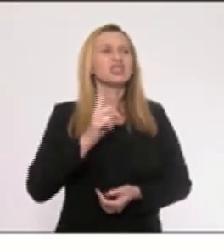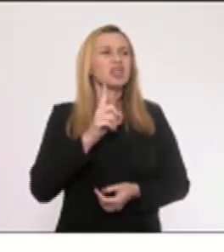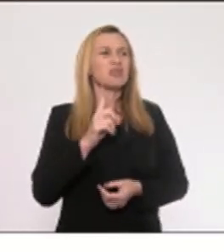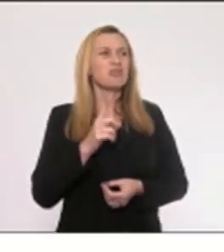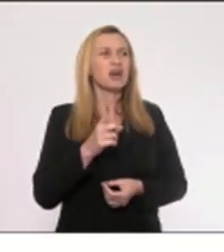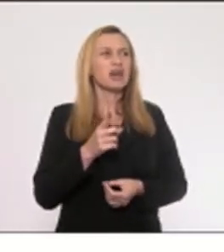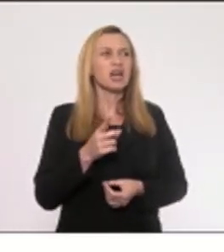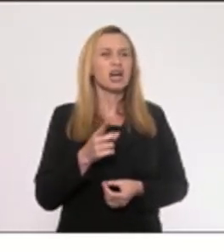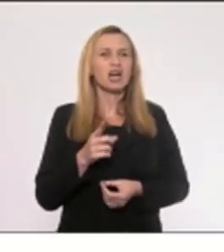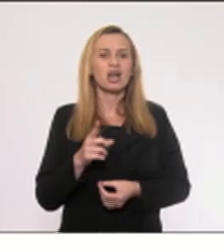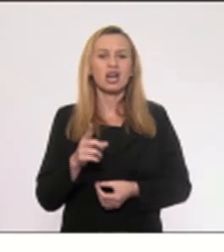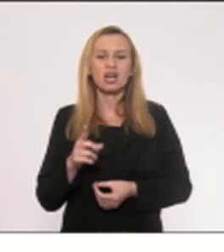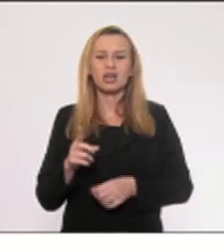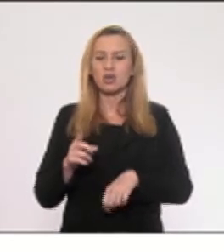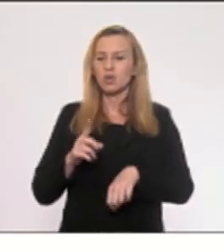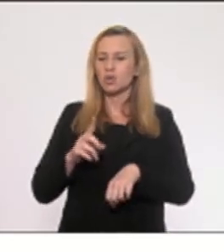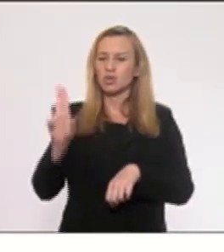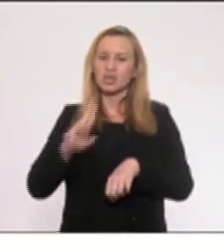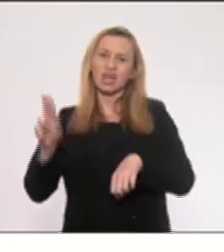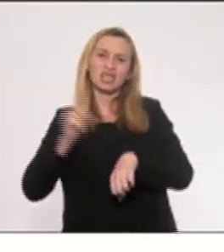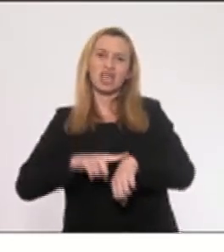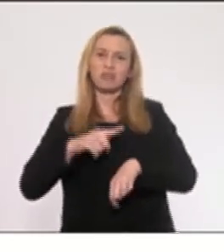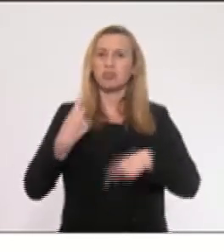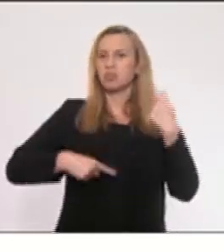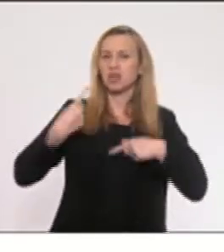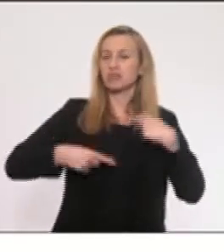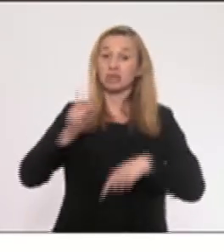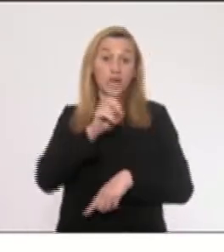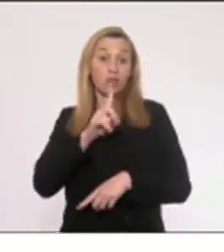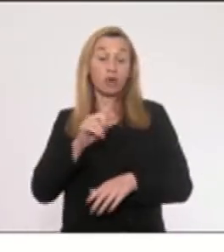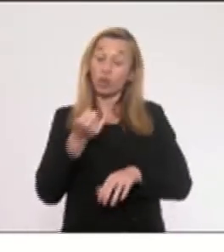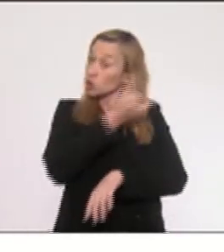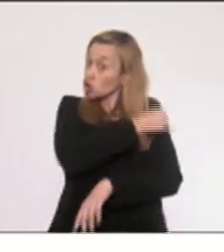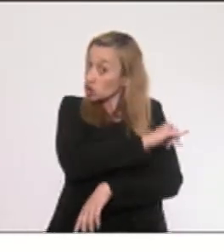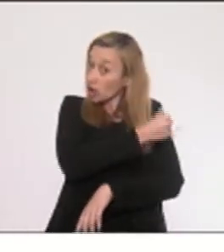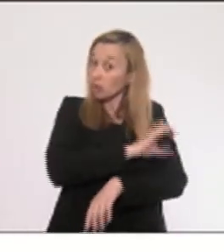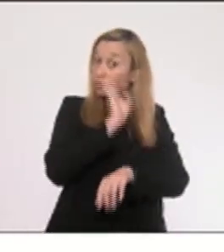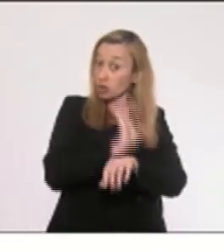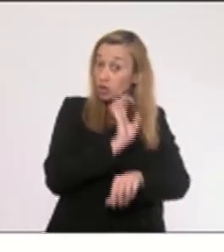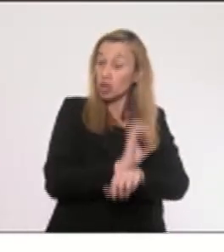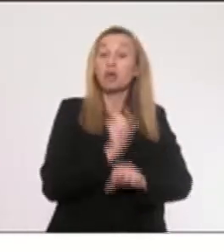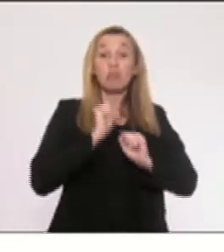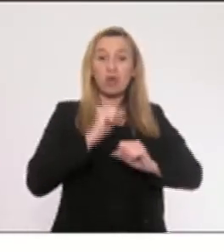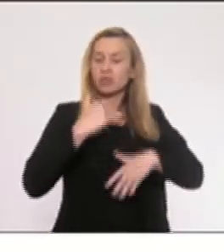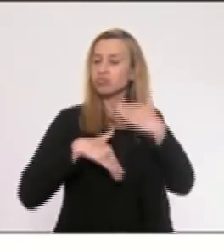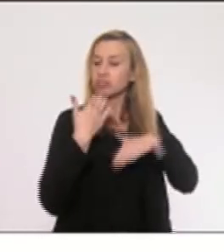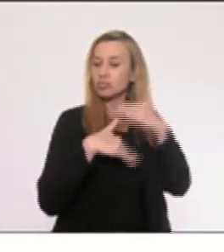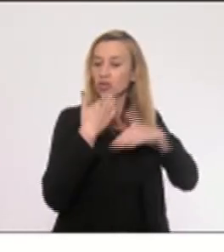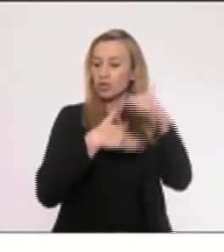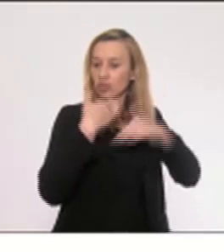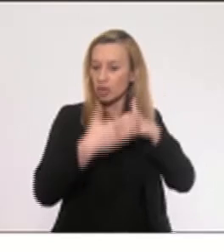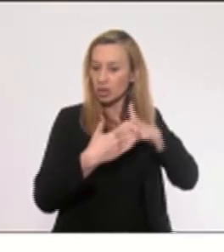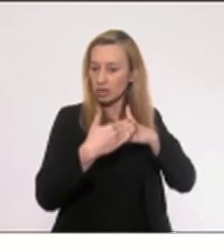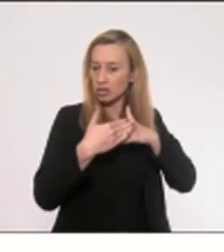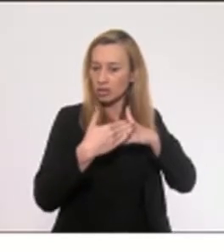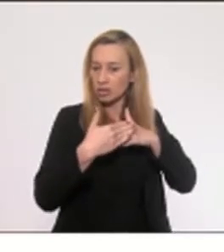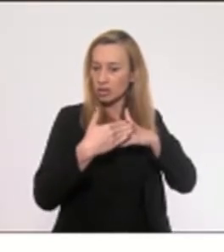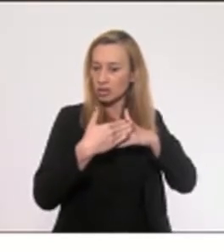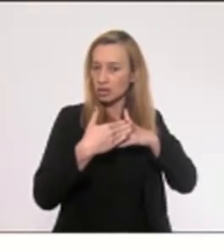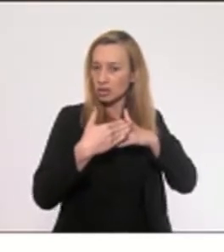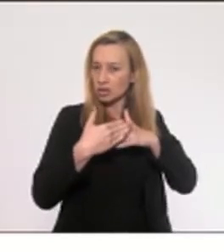gastar nada do erário público, não, para que o Estado do Rio de Janeiro possa promover o processo de forma célere